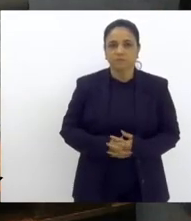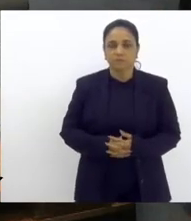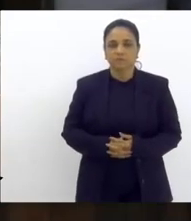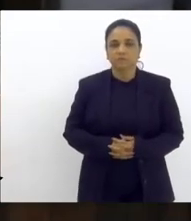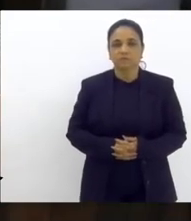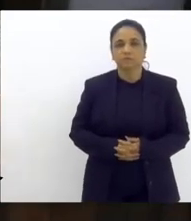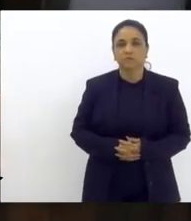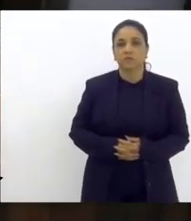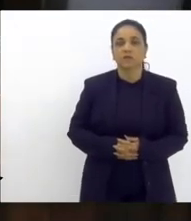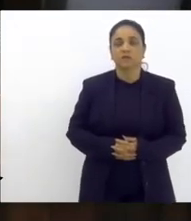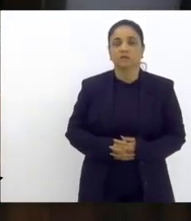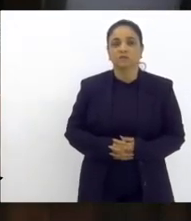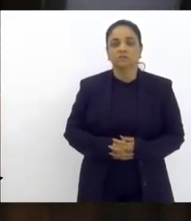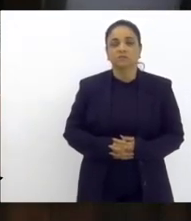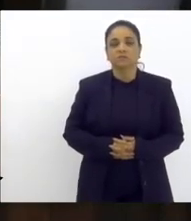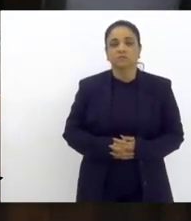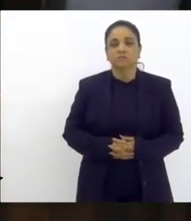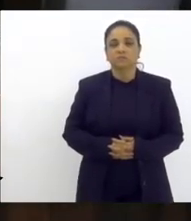não havendo